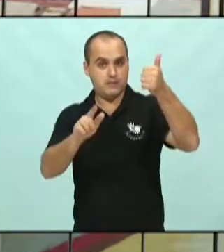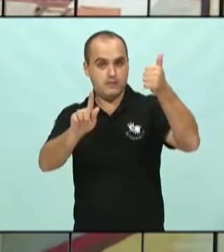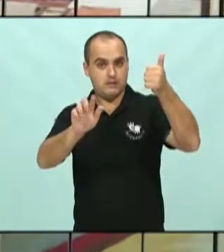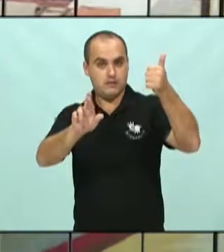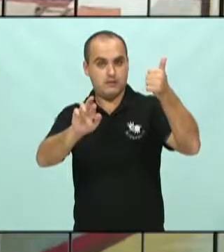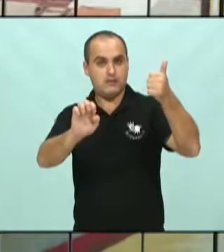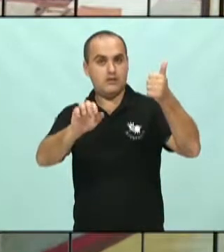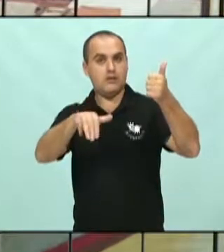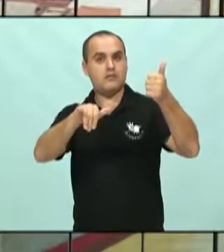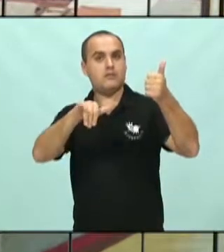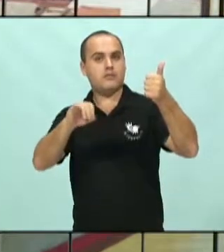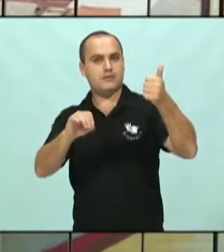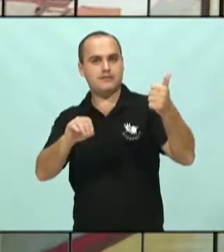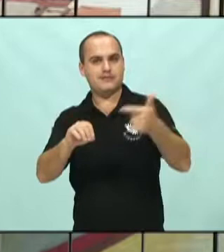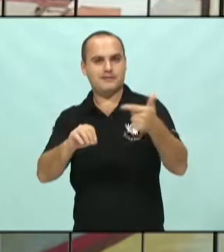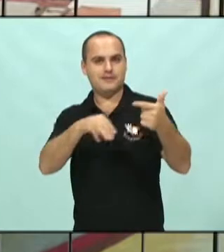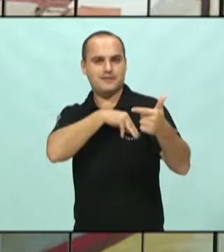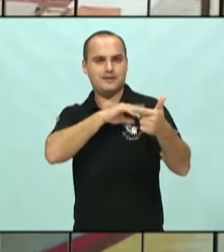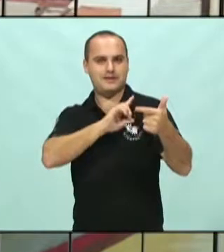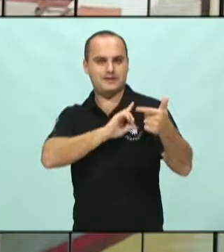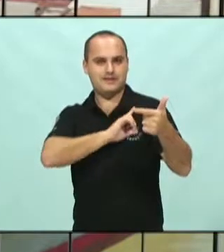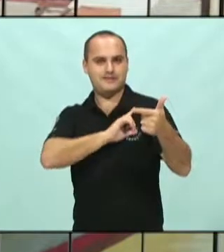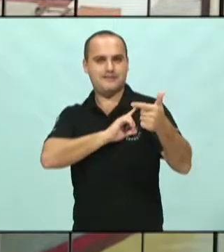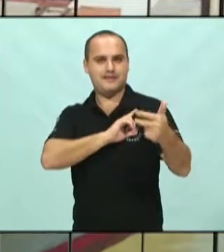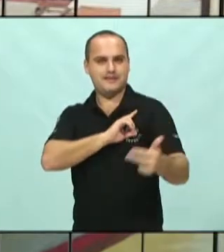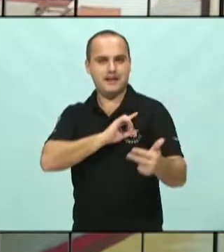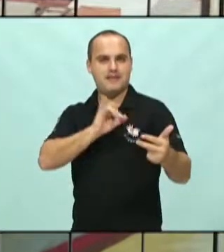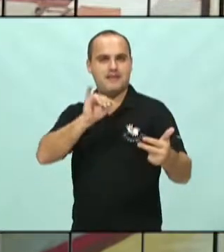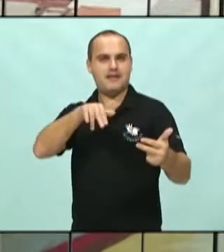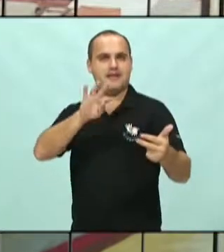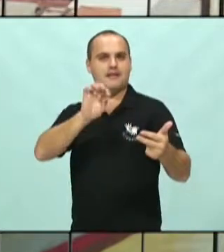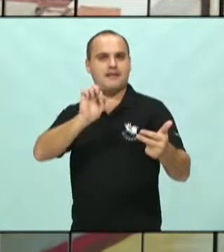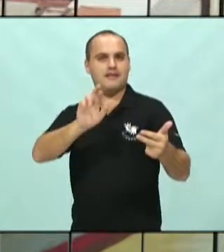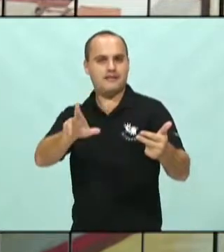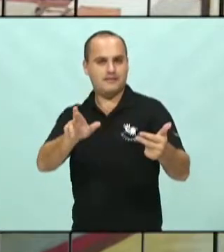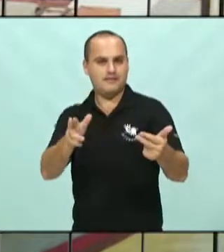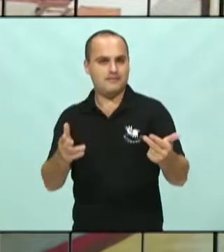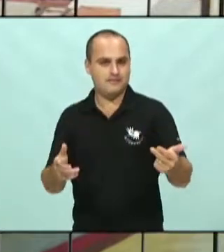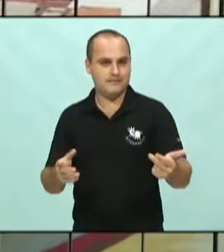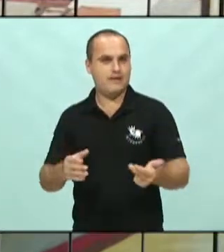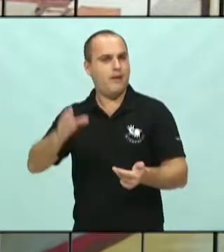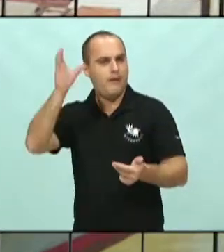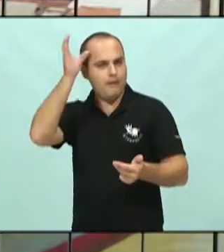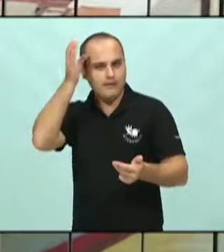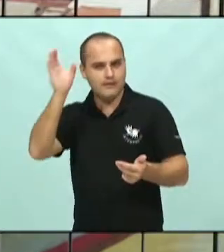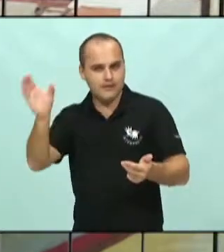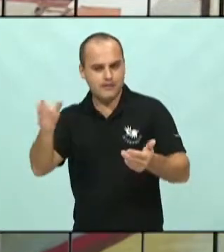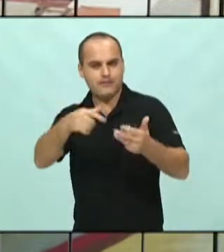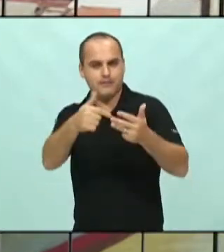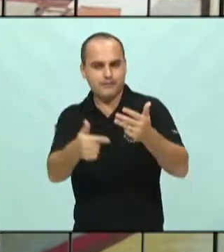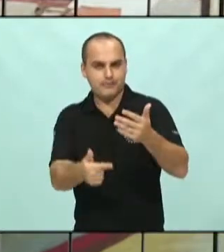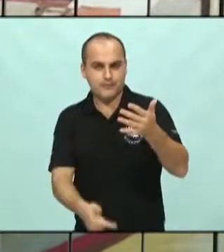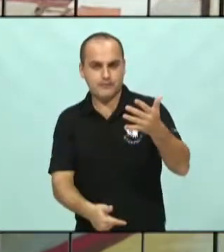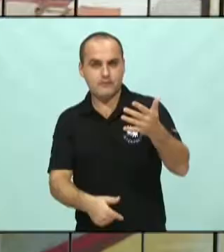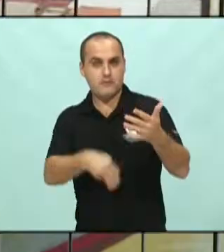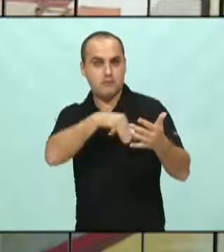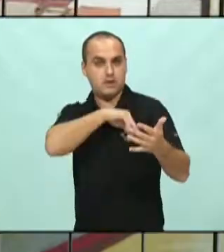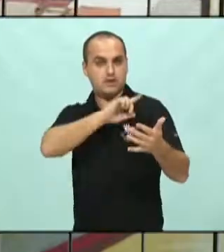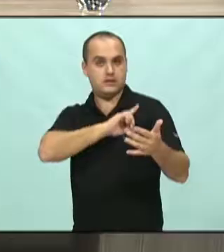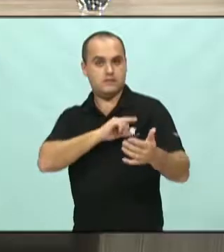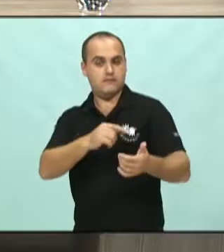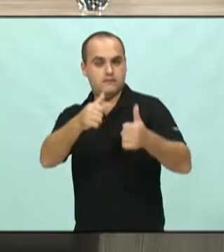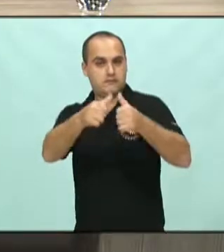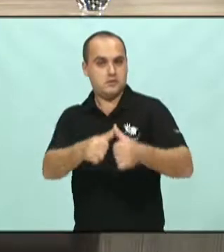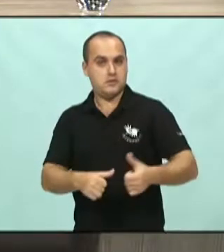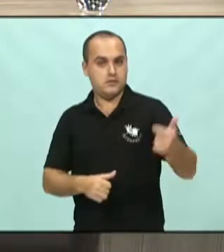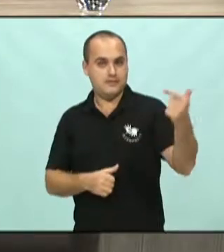frente do Internacional, né? Então, mesmo jogando contra grandes clubes como Grêmio, Inter, Curitiba, o Marcílio conseguiu ter destaque nessa